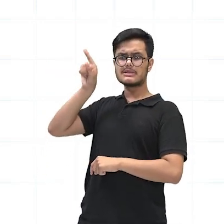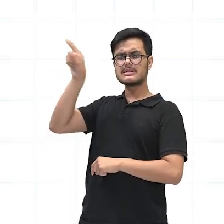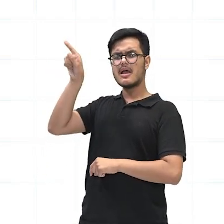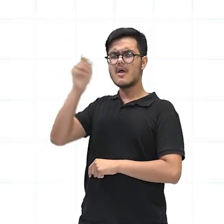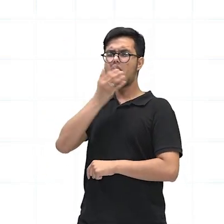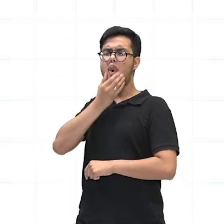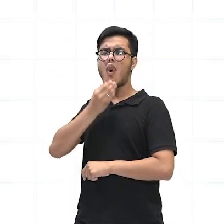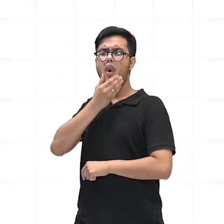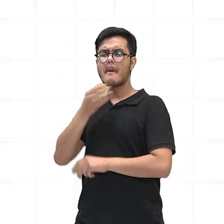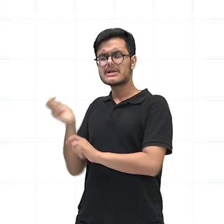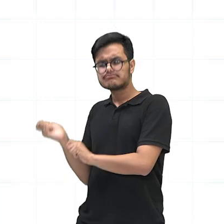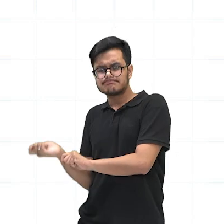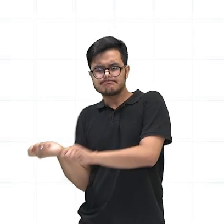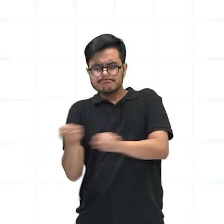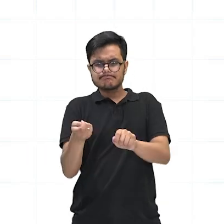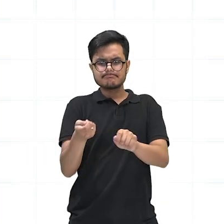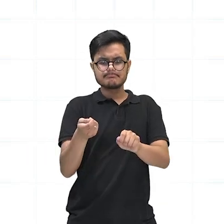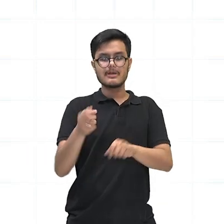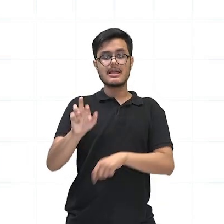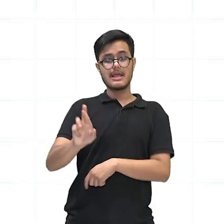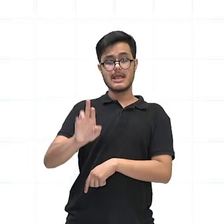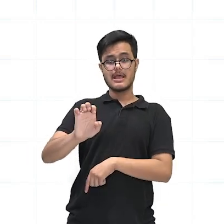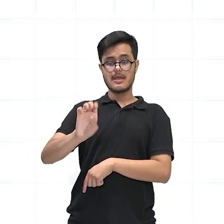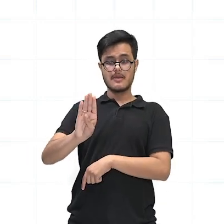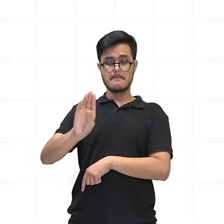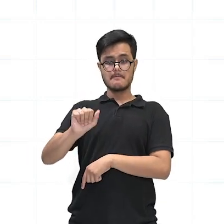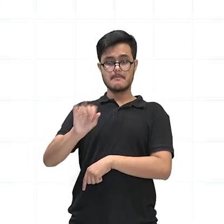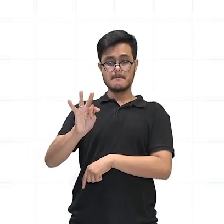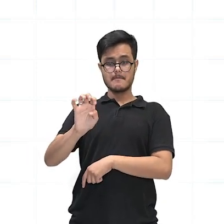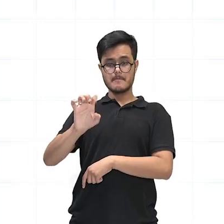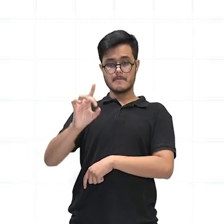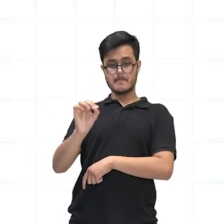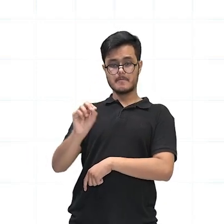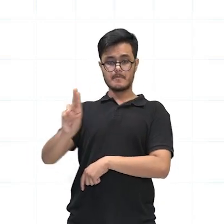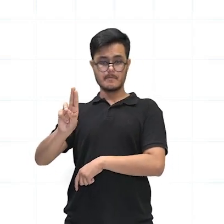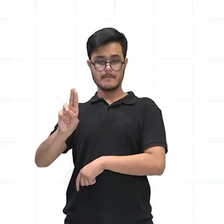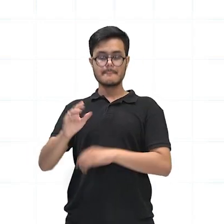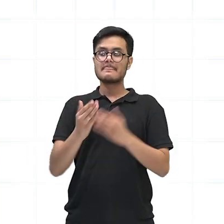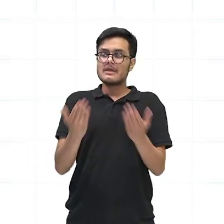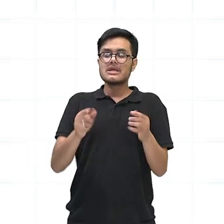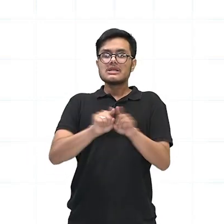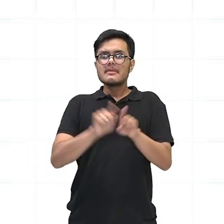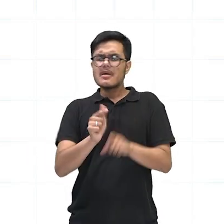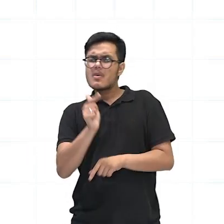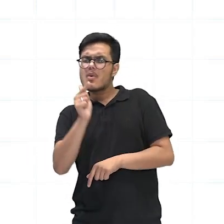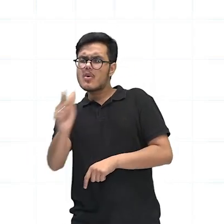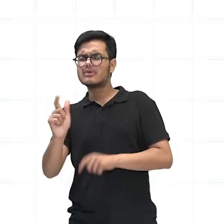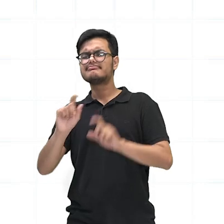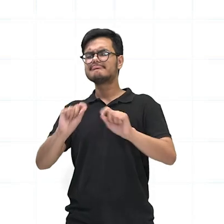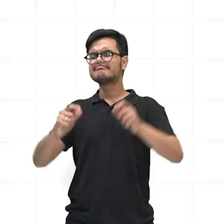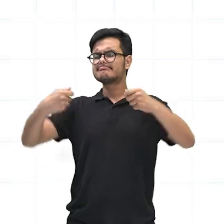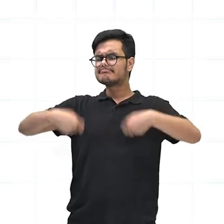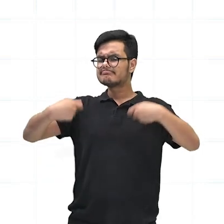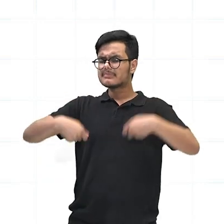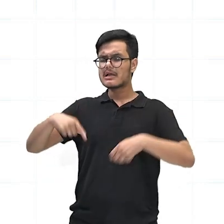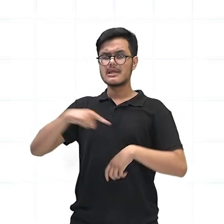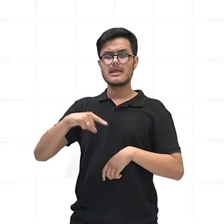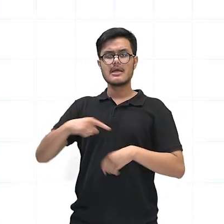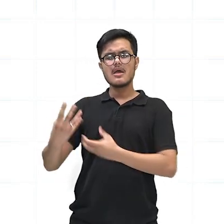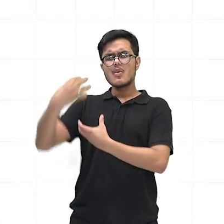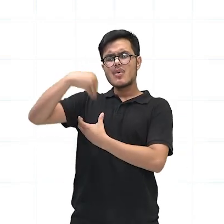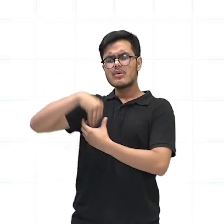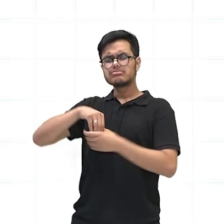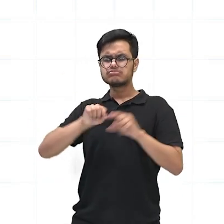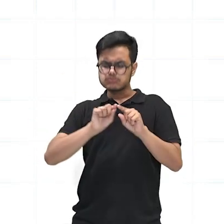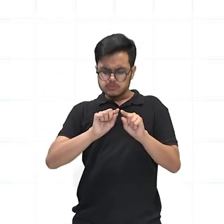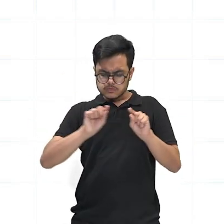jogadores, que é justamente o rebatedor. E temos mais um outro elemento que é presente ali dentro do campo